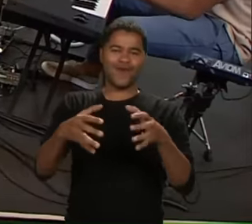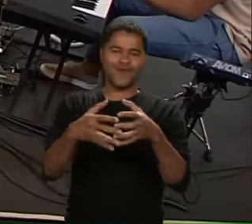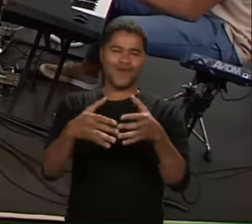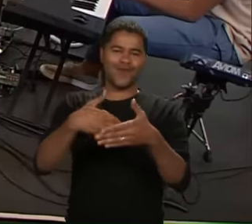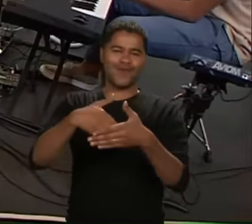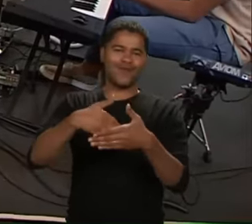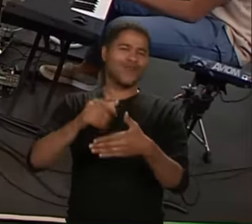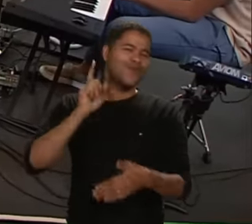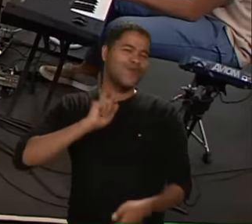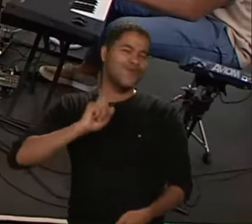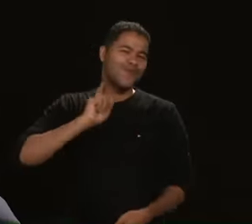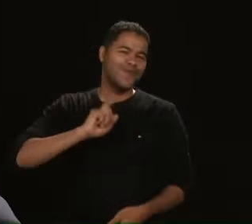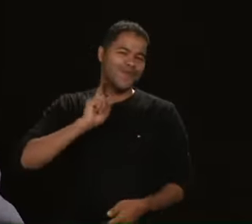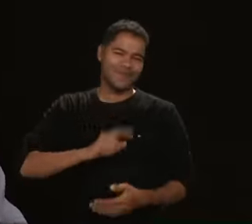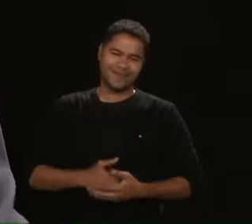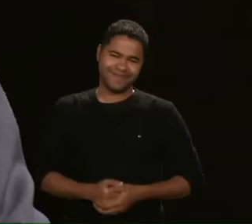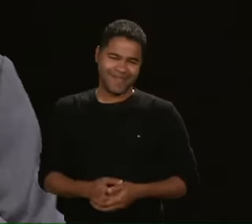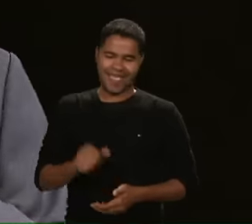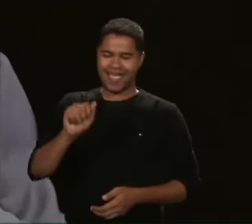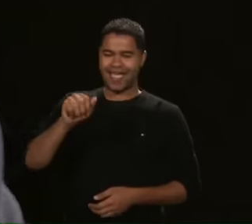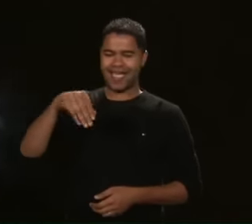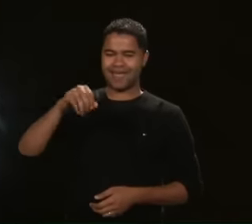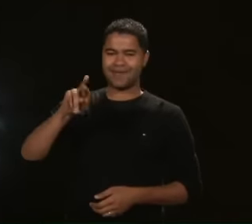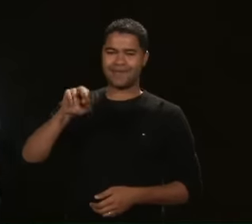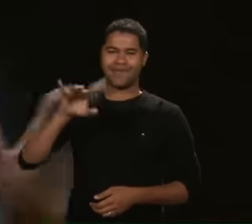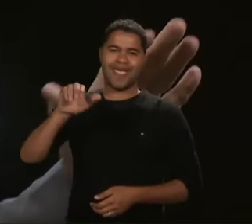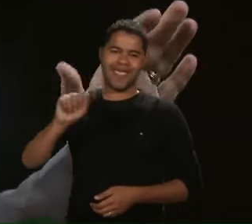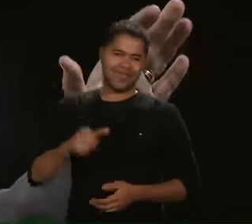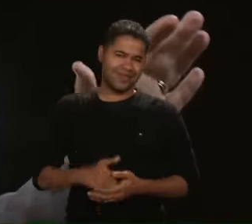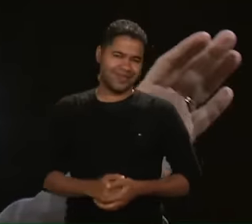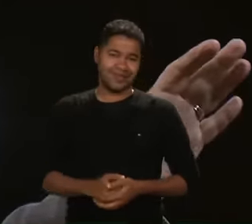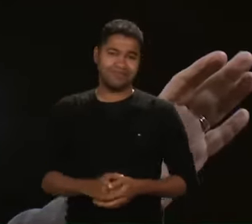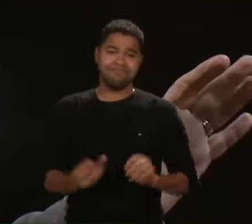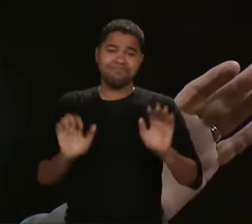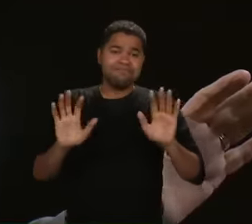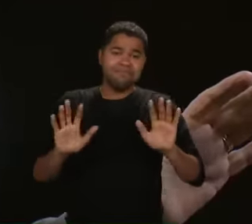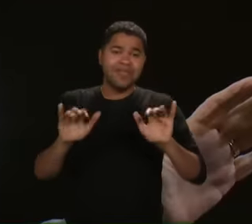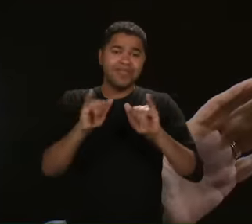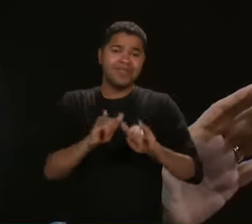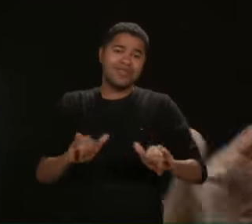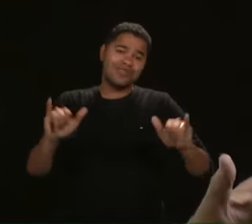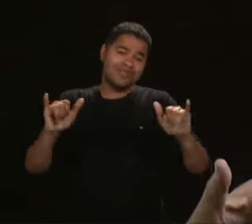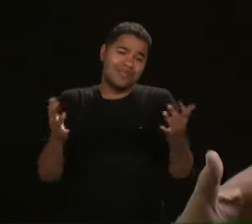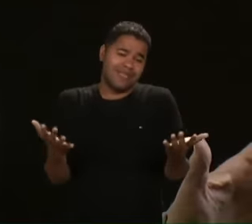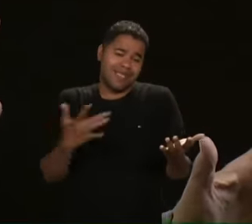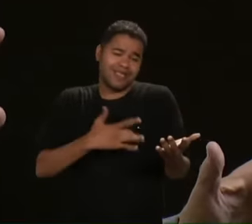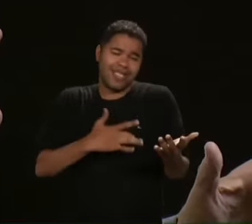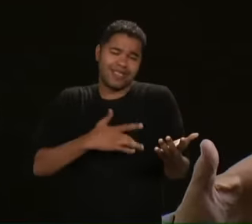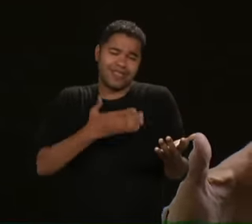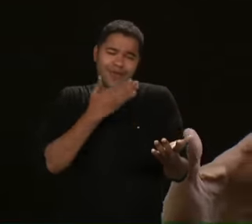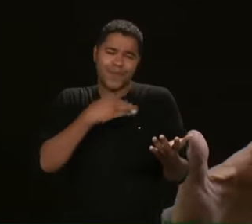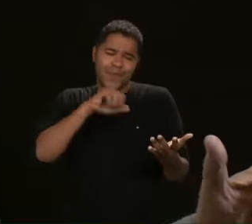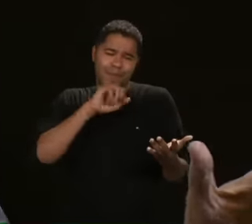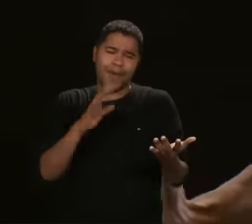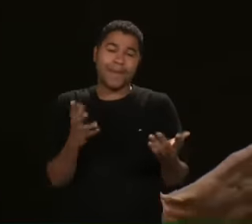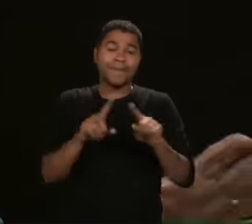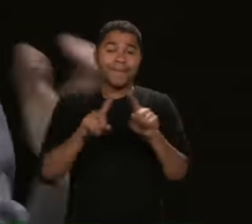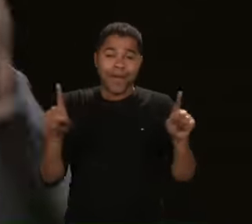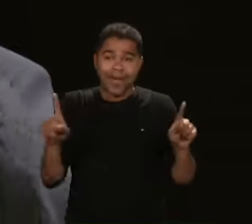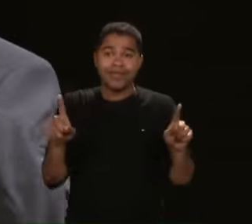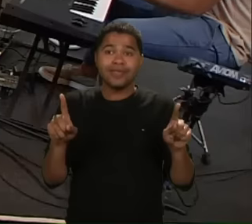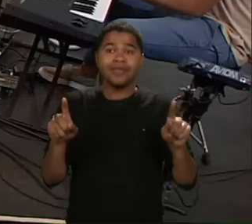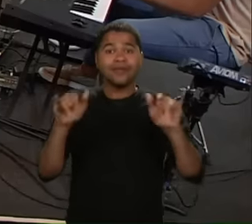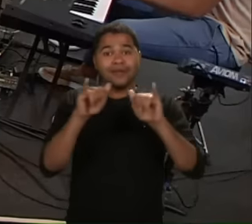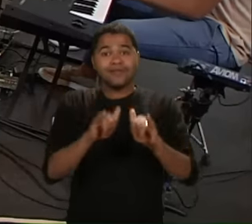Tadinho, meu pai se vivesse hoje, gente. Mas o que eu quero dizer é isso aqui para vocês, entenda. Eu